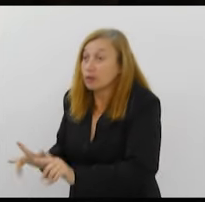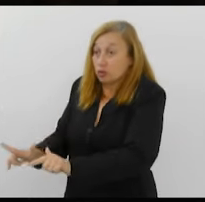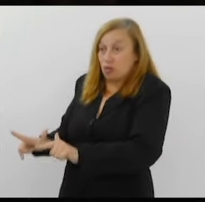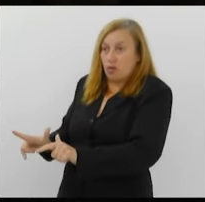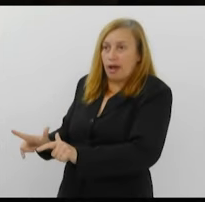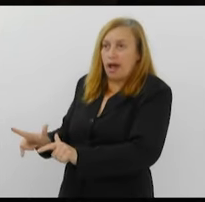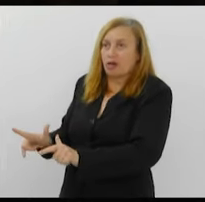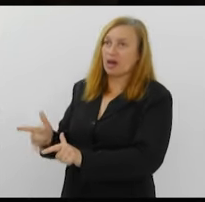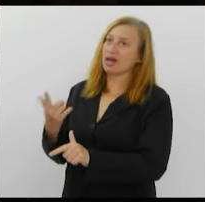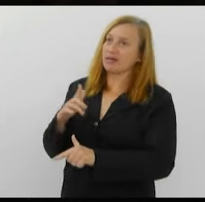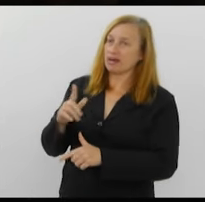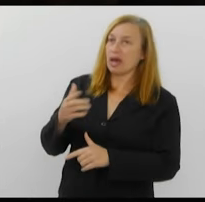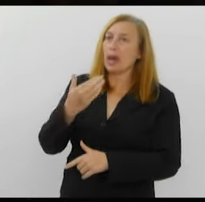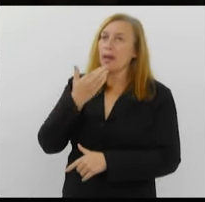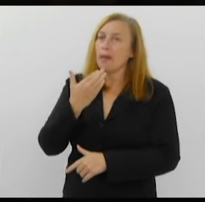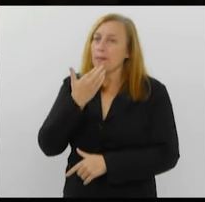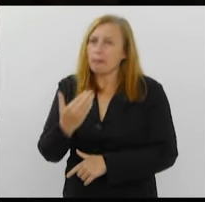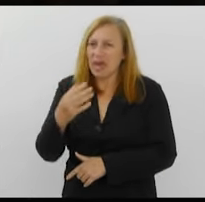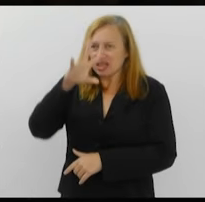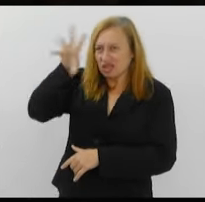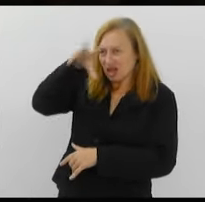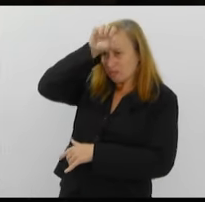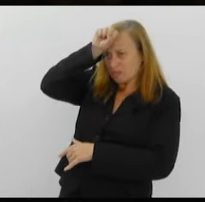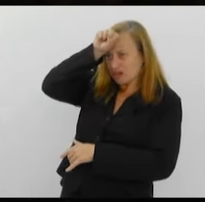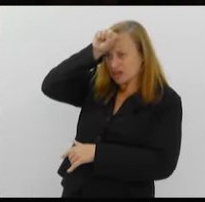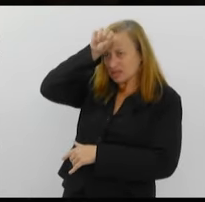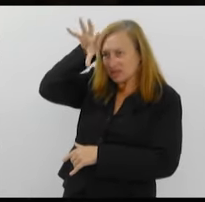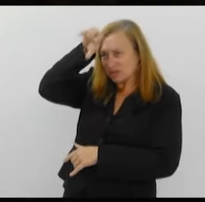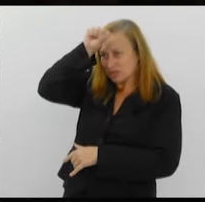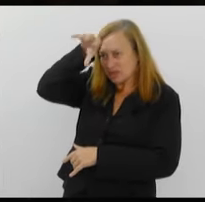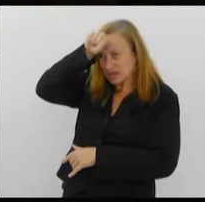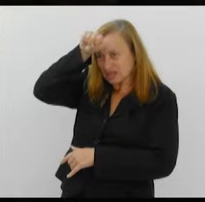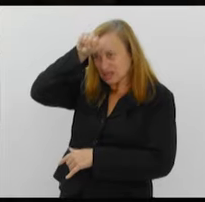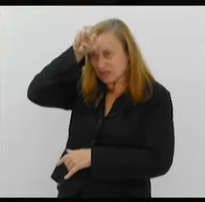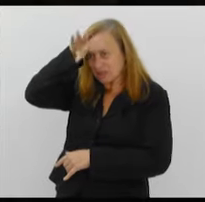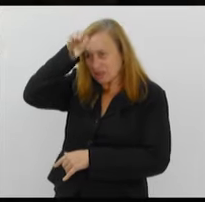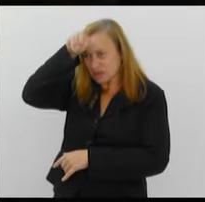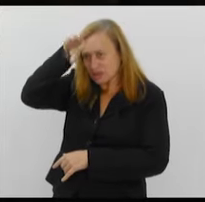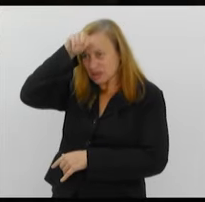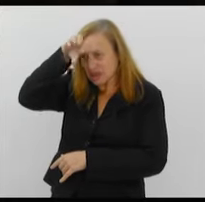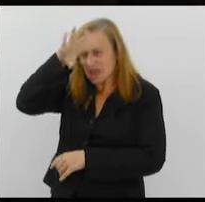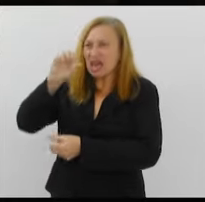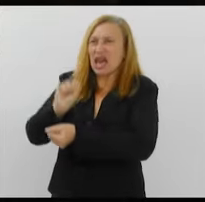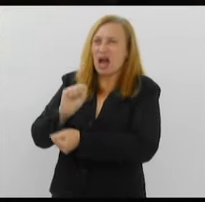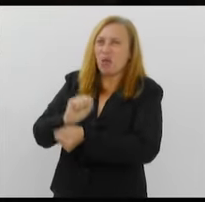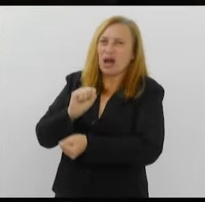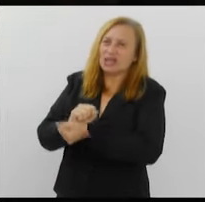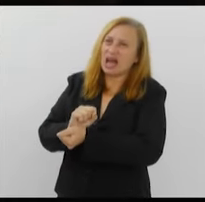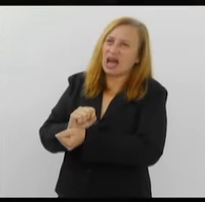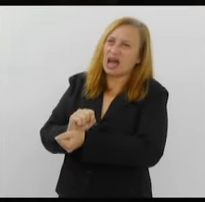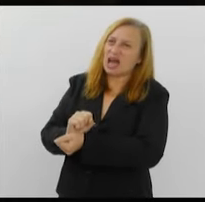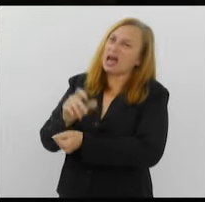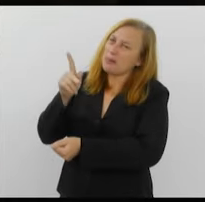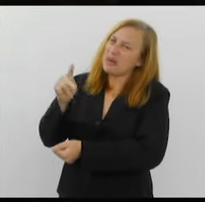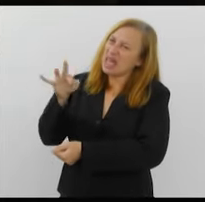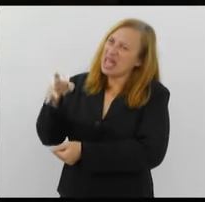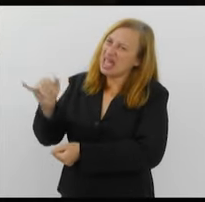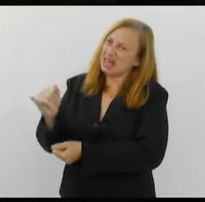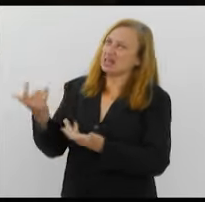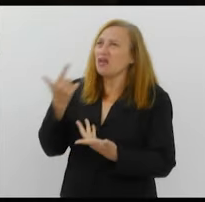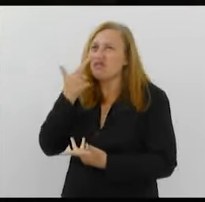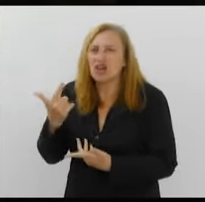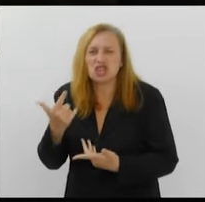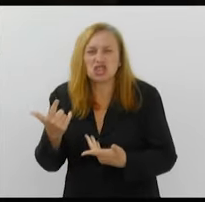vai de ambulância, o policial vai fazer incursão de ambulância, ainda tem que preservar o local e aguardar a perícia. Ora, o que nós vemos na rua do